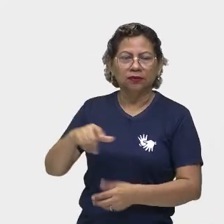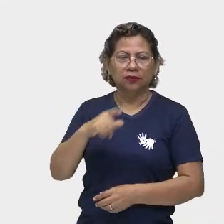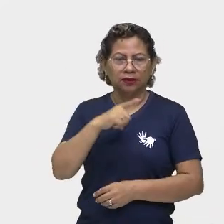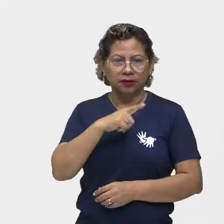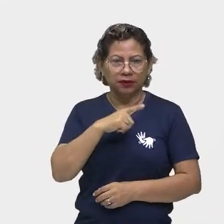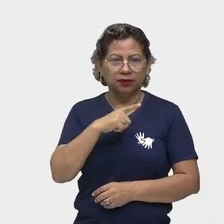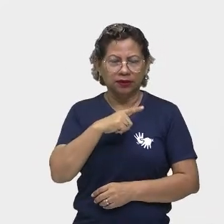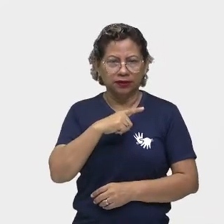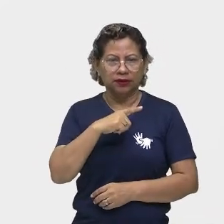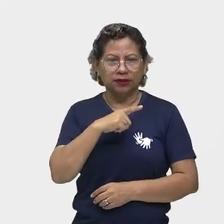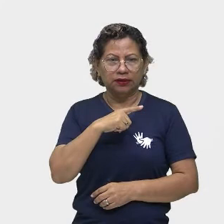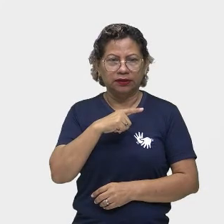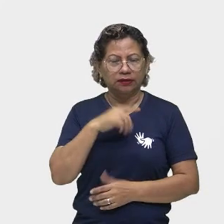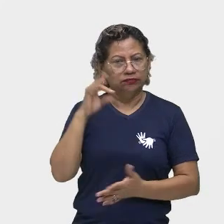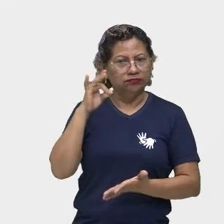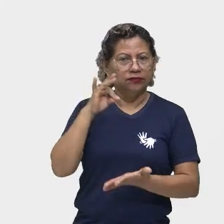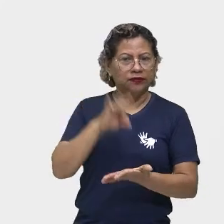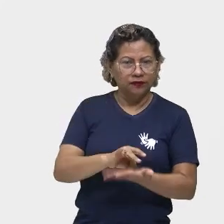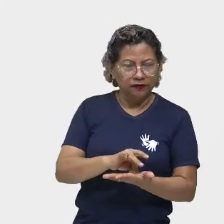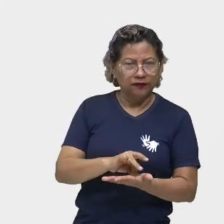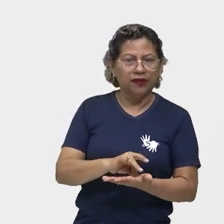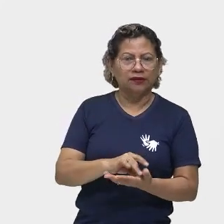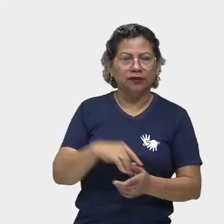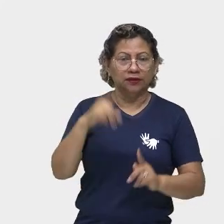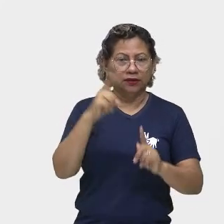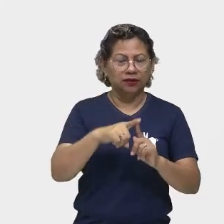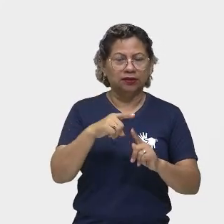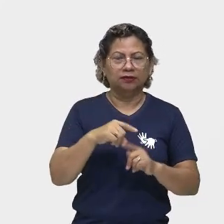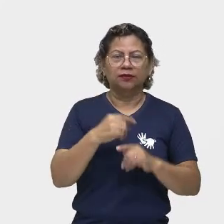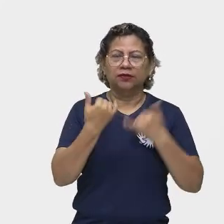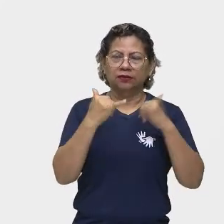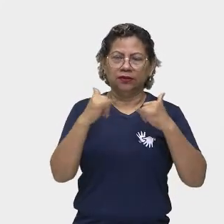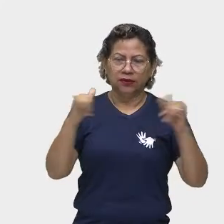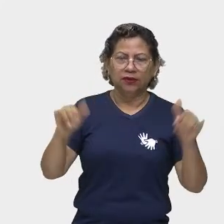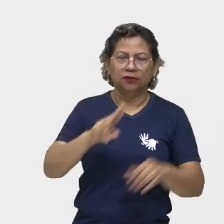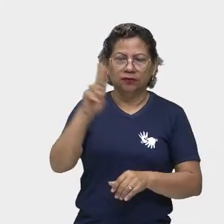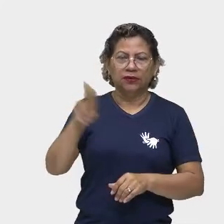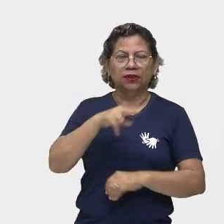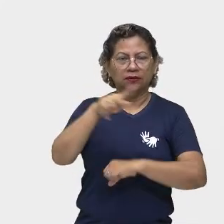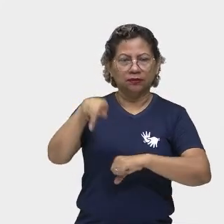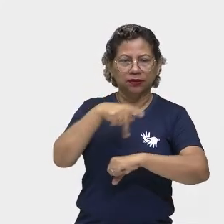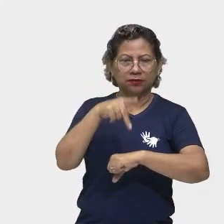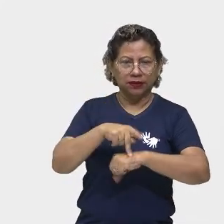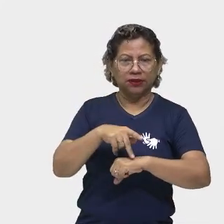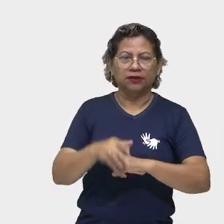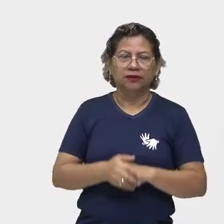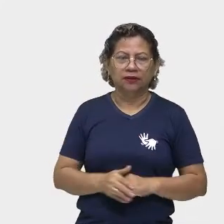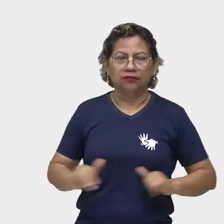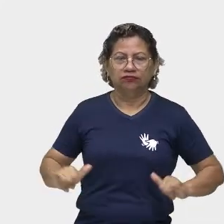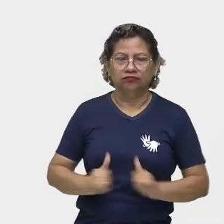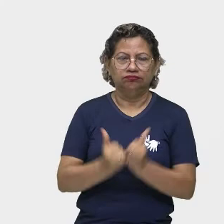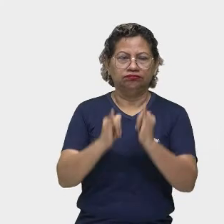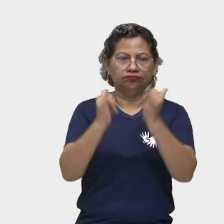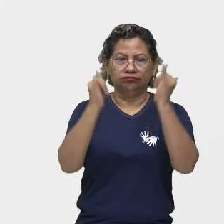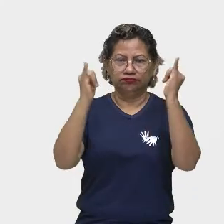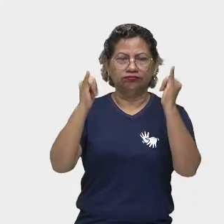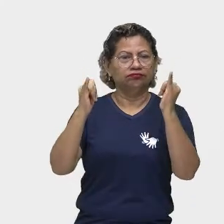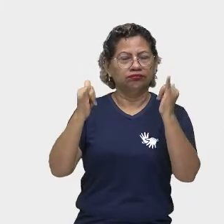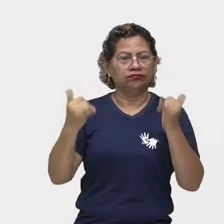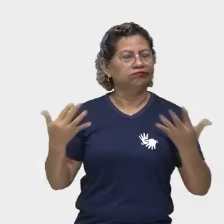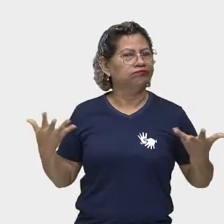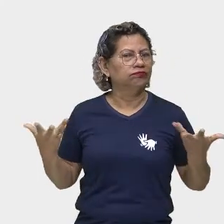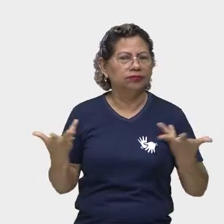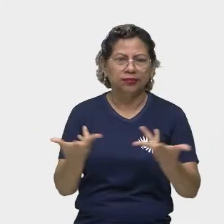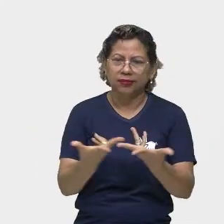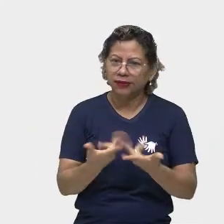de esse tipo de energia ser bastante utilizado no país. As usinas hidrelétricas são bastante elogiadas por